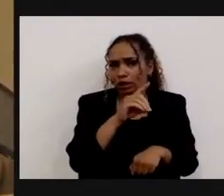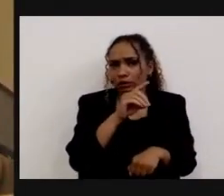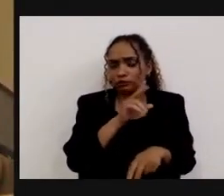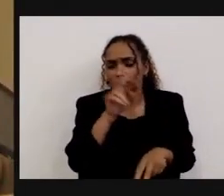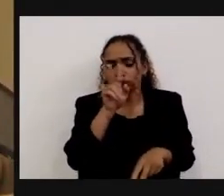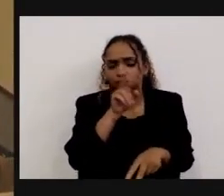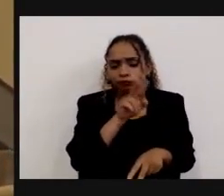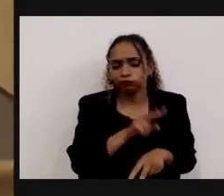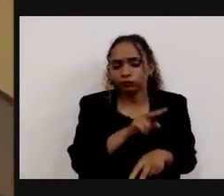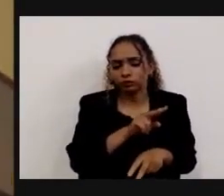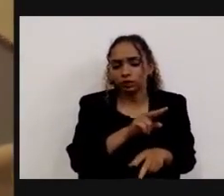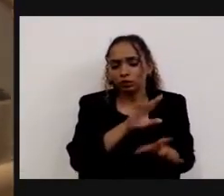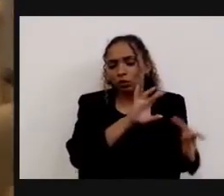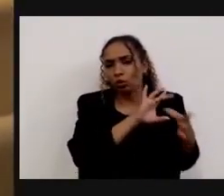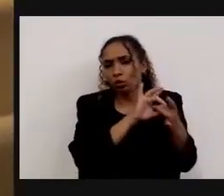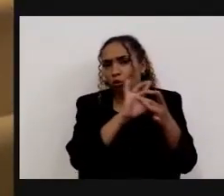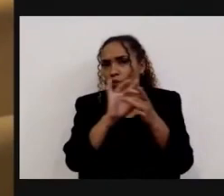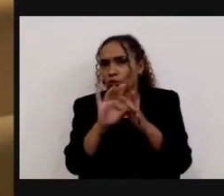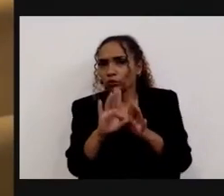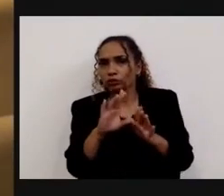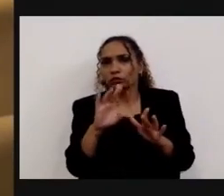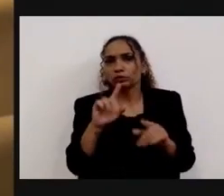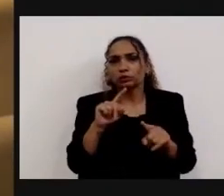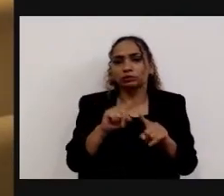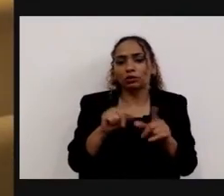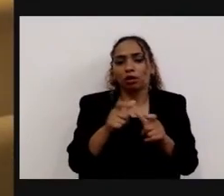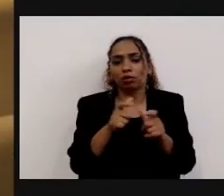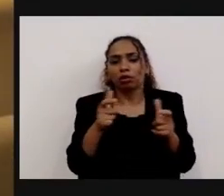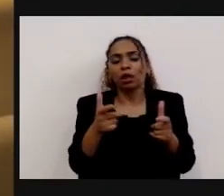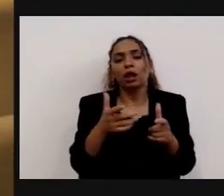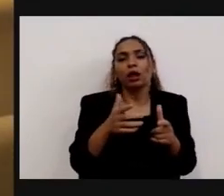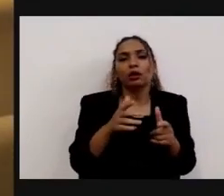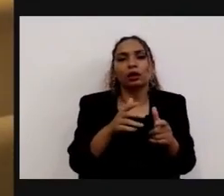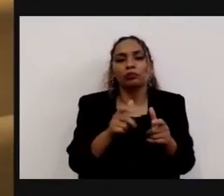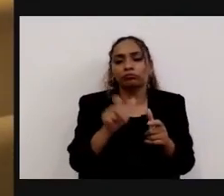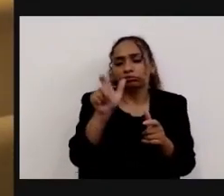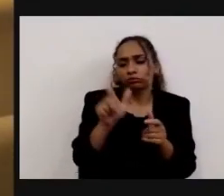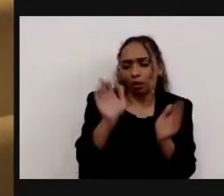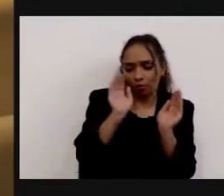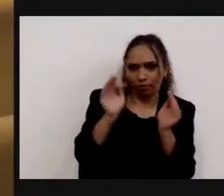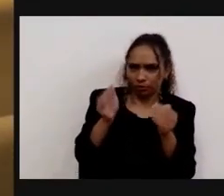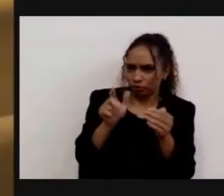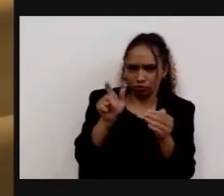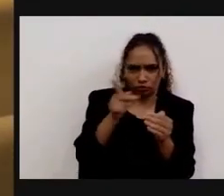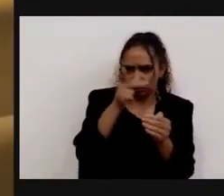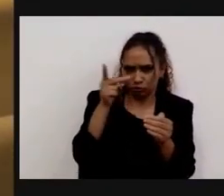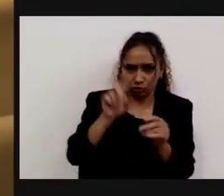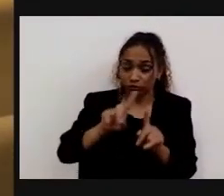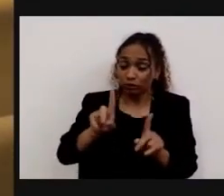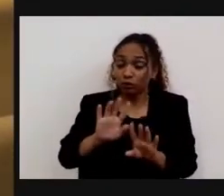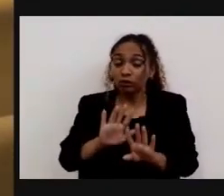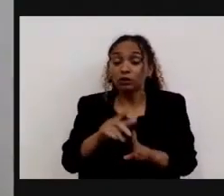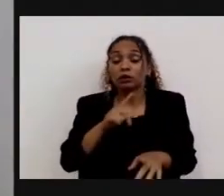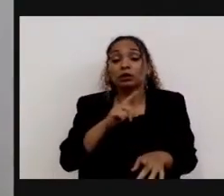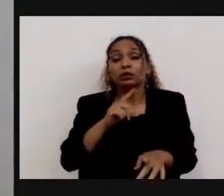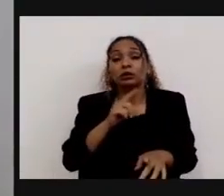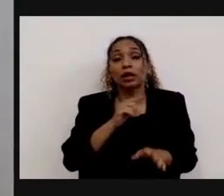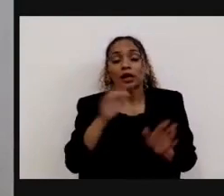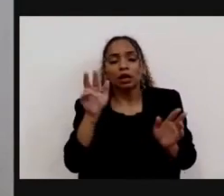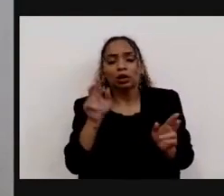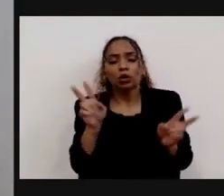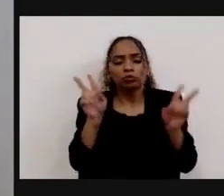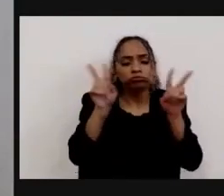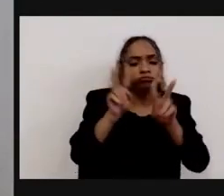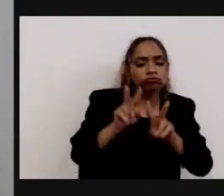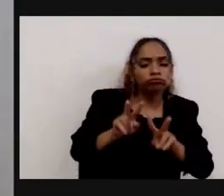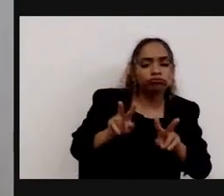um olhar muito mais para contexto e questões mais macro porque para o indivíduo em si acho que ainda existe uma um